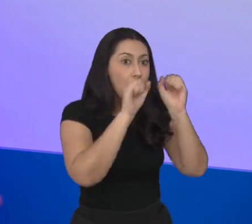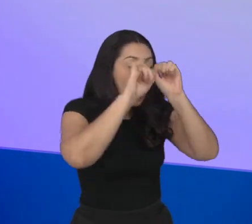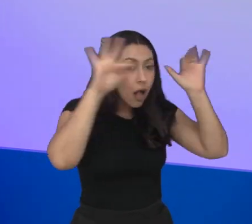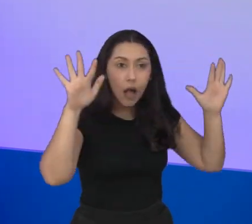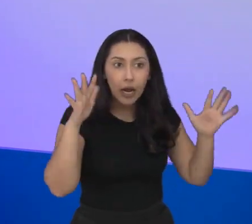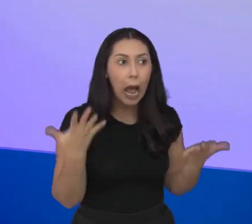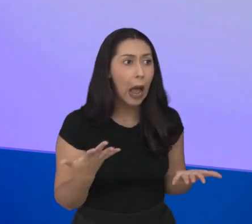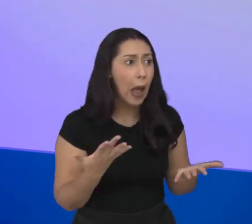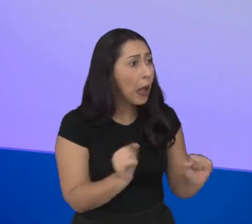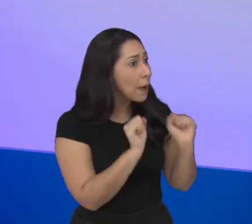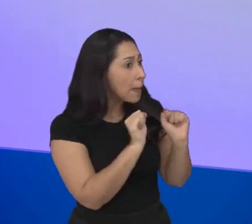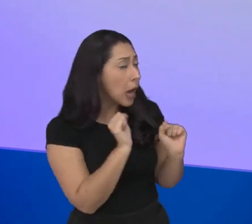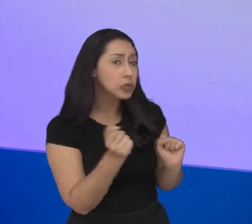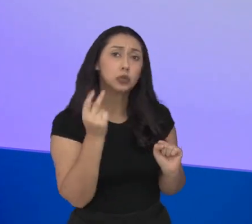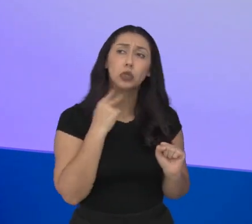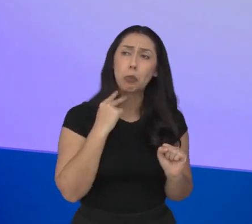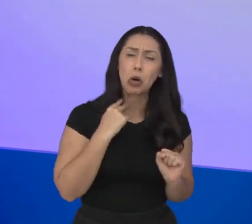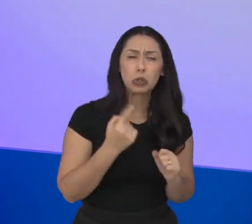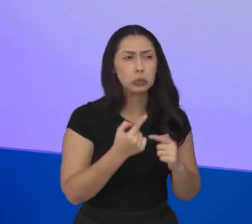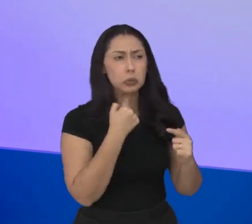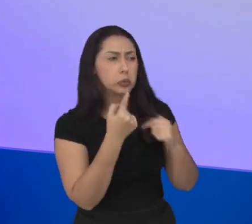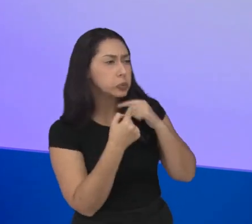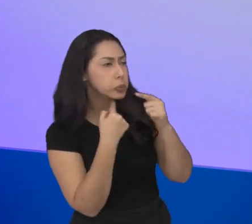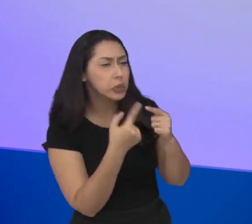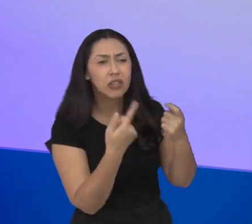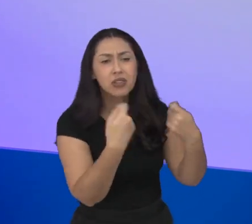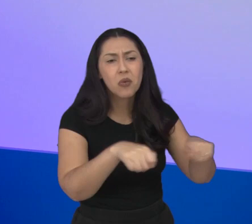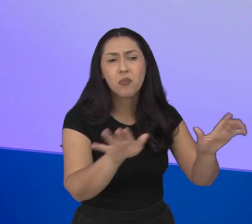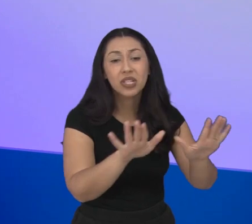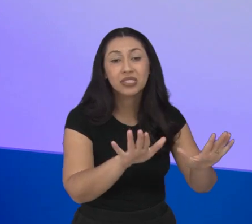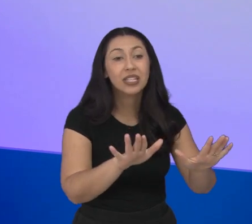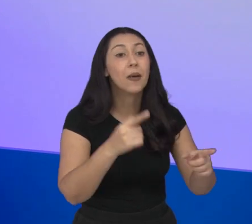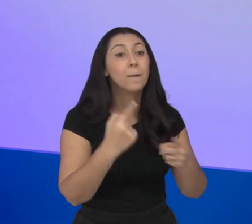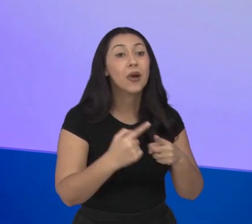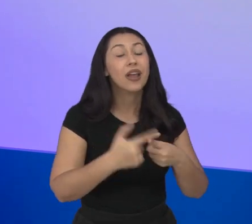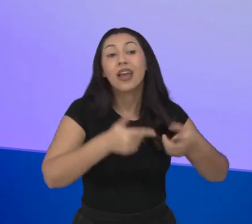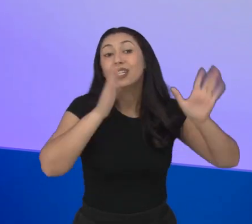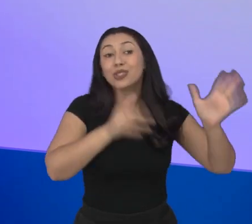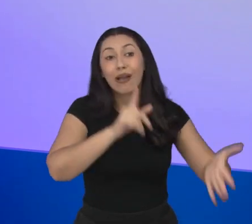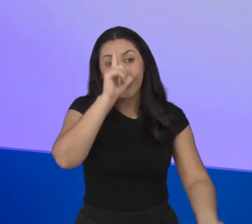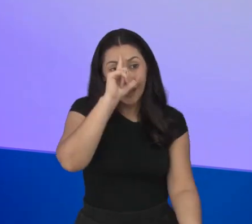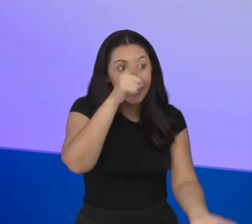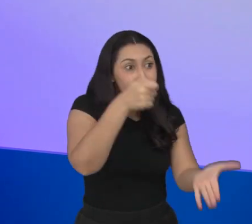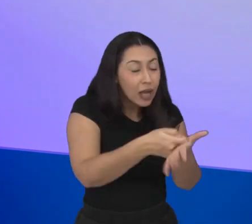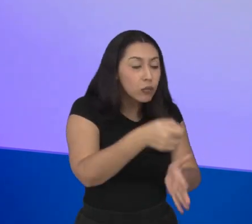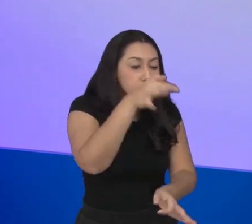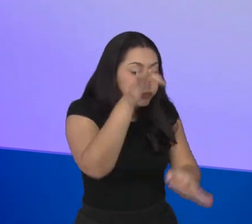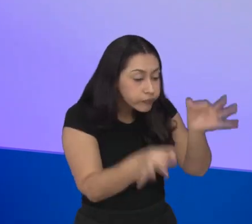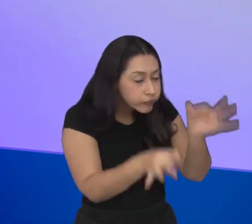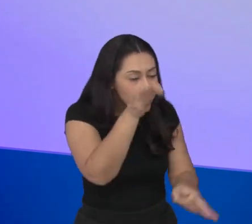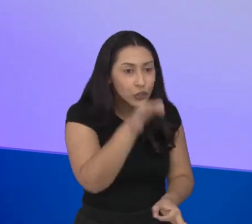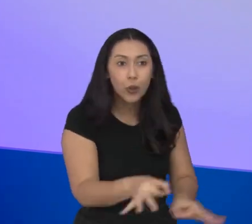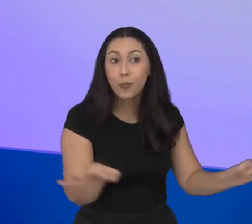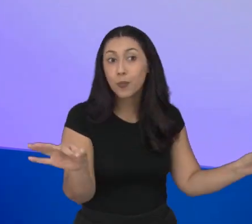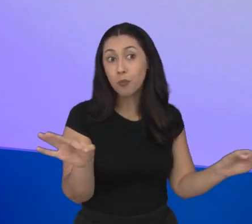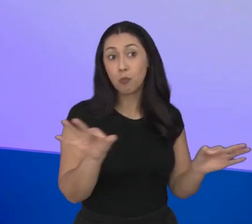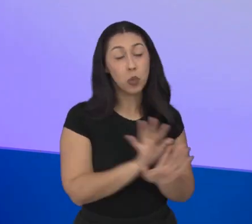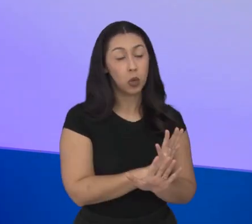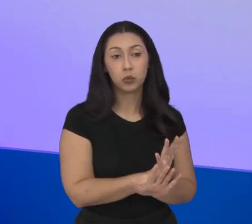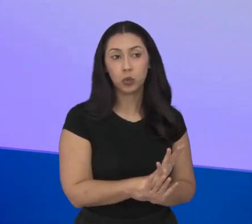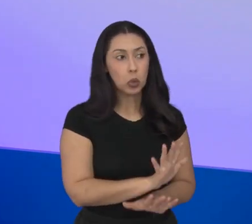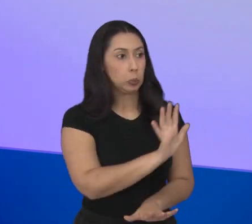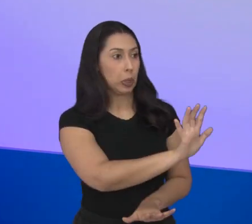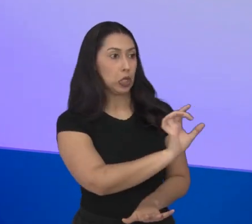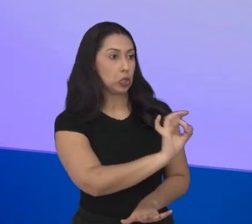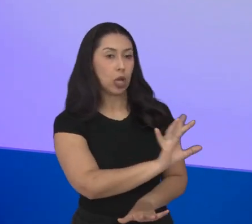essa dúvida de posso legitimar ou não posso. Isso vem de uma transformação de decisões judiciais. Então é importante esclarecer isso. Não